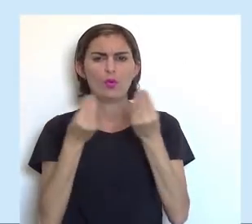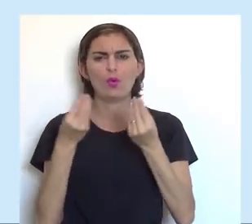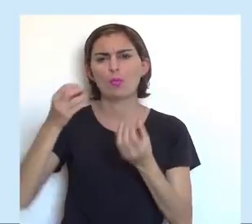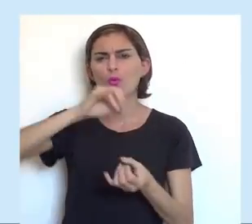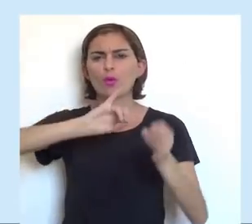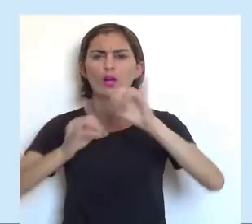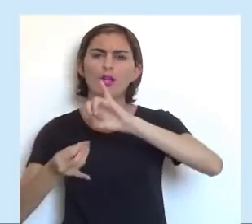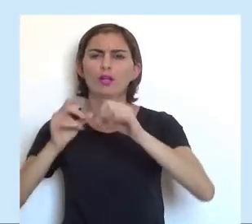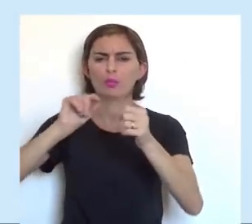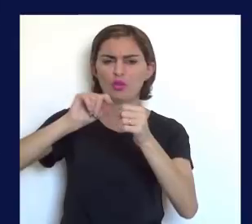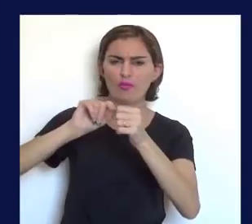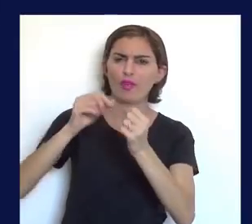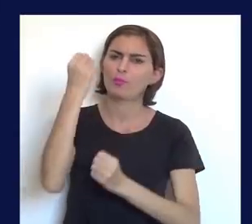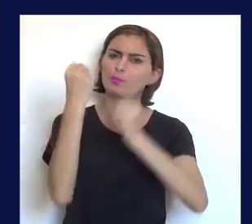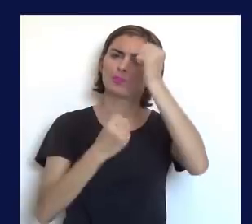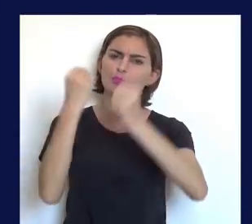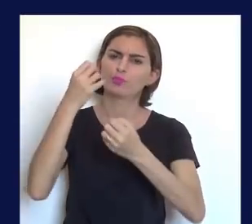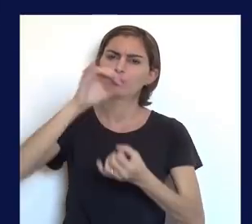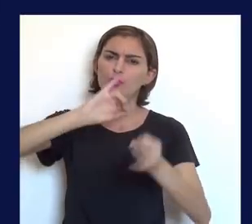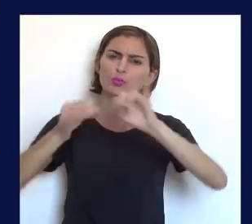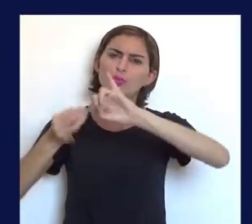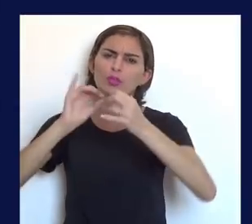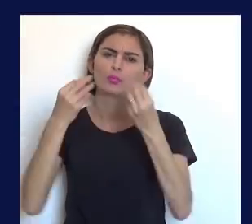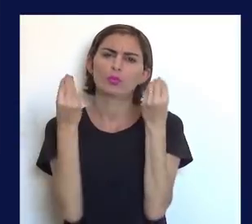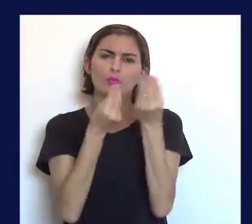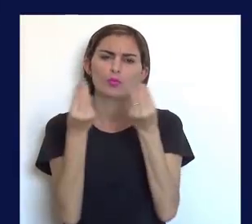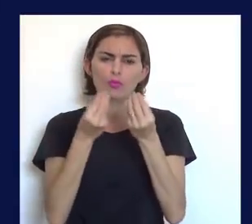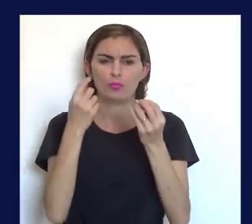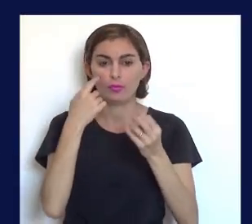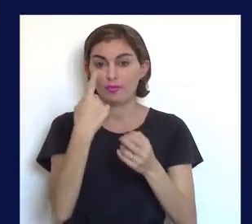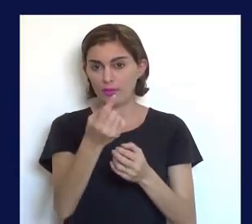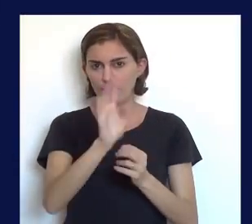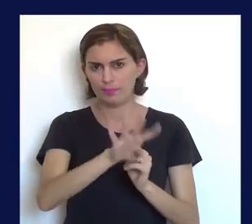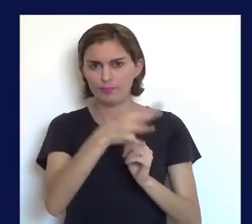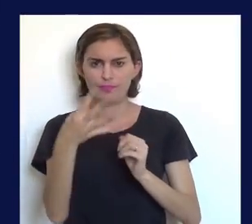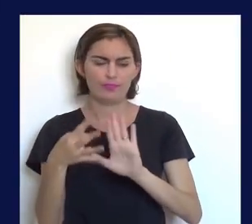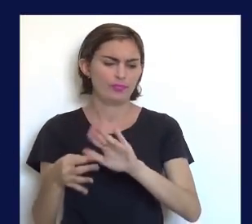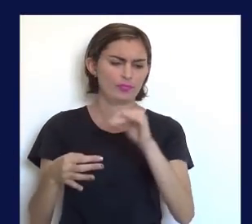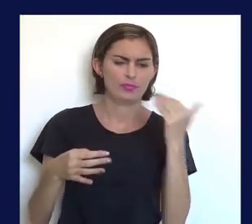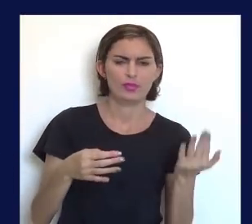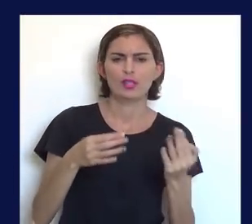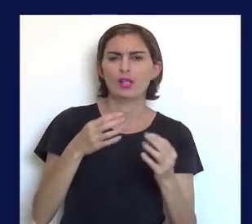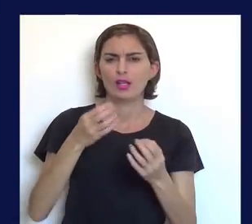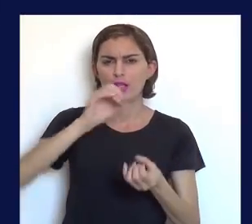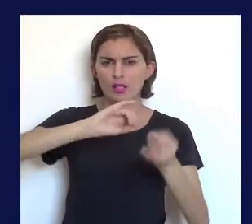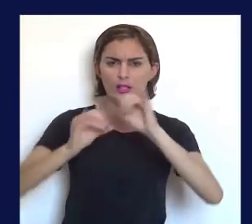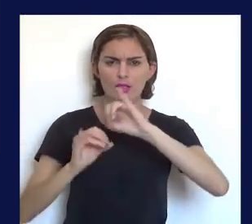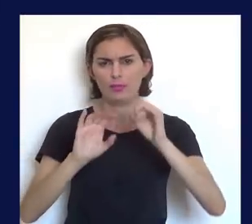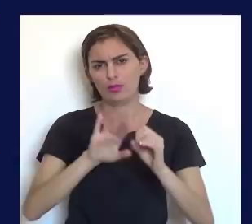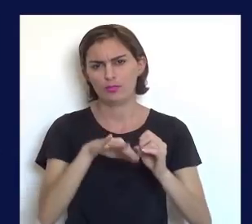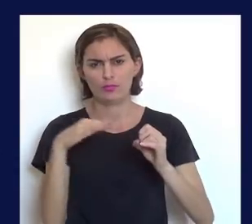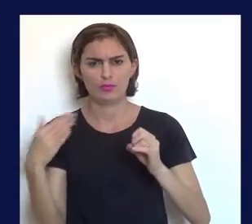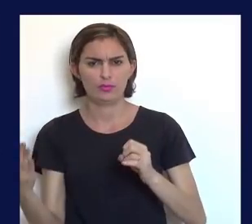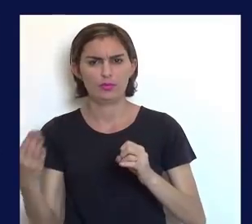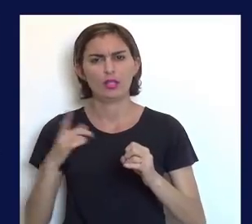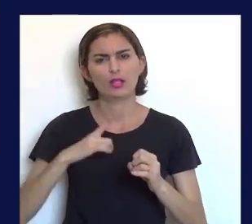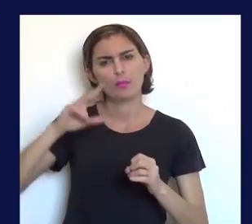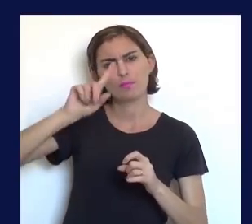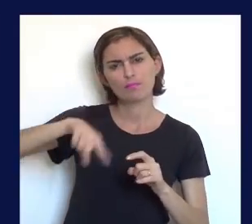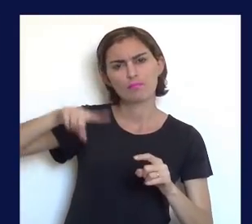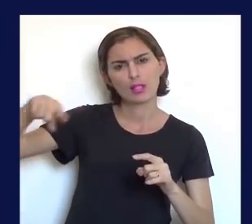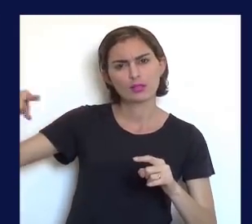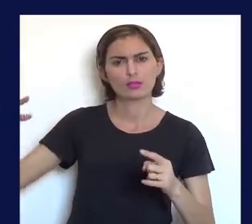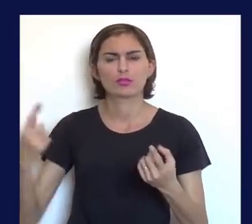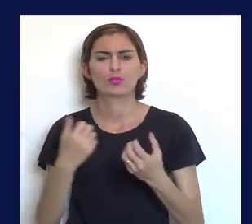dos pneus. Veja que do seu lado esquerdo nós temos o componente químico, do lado direito da tabela nós temos o percentual